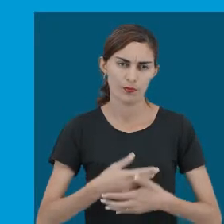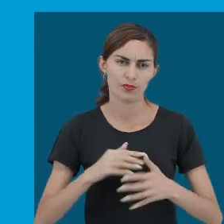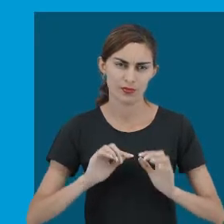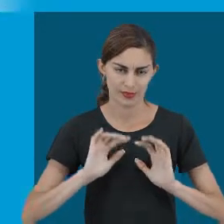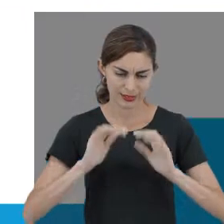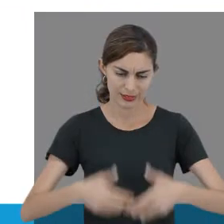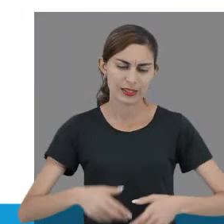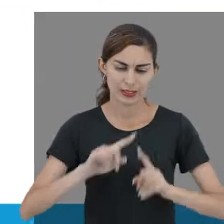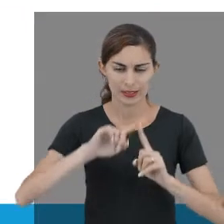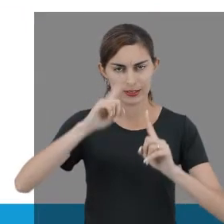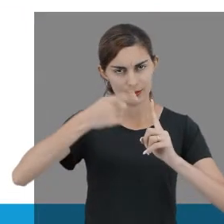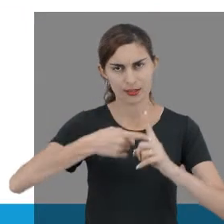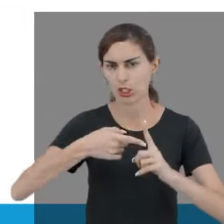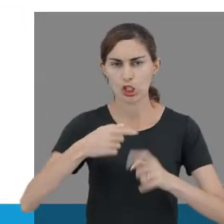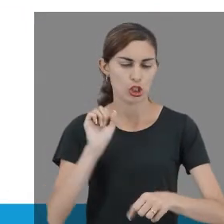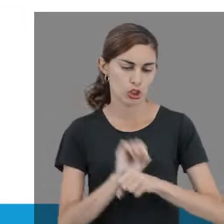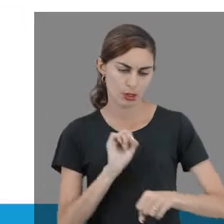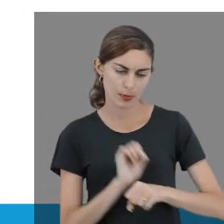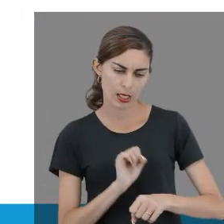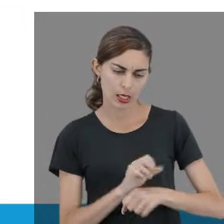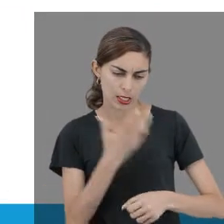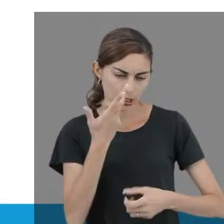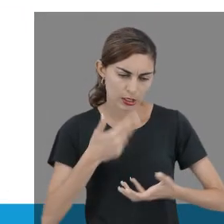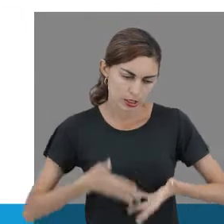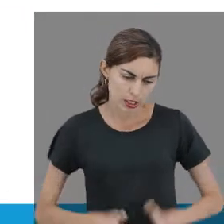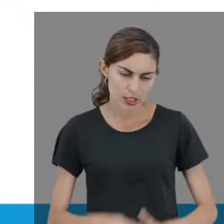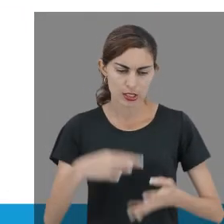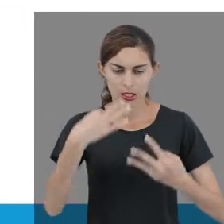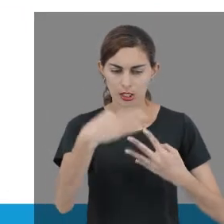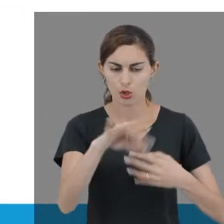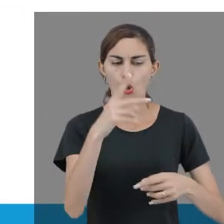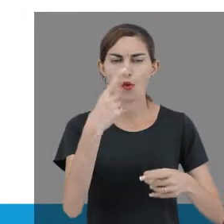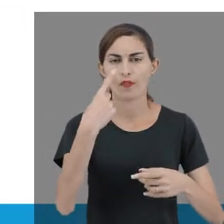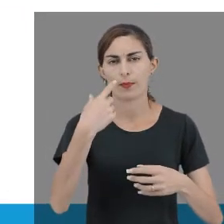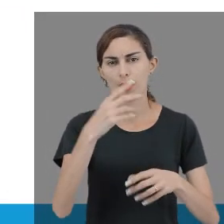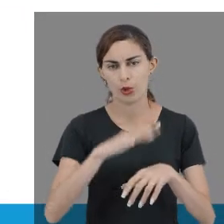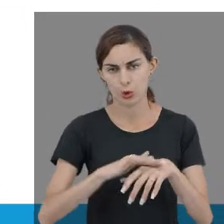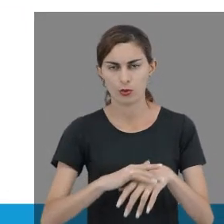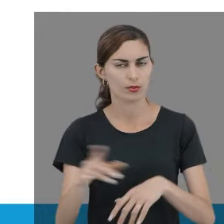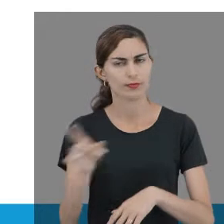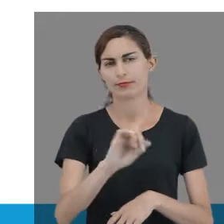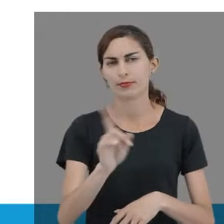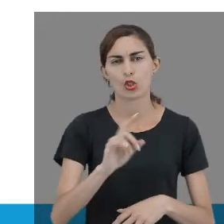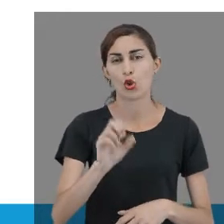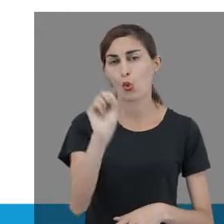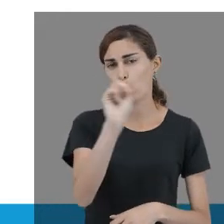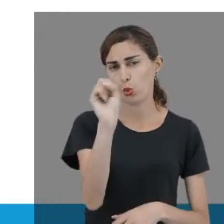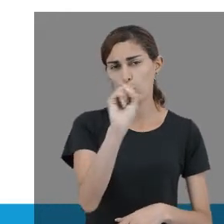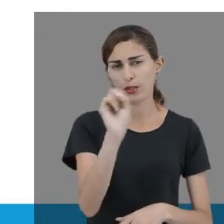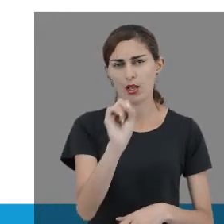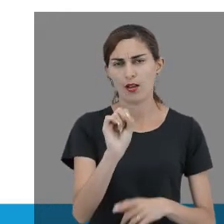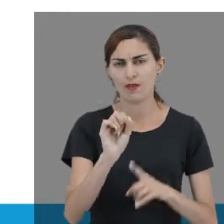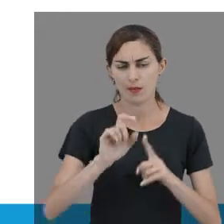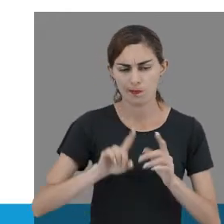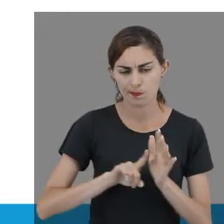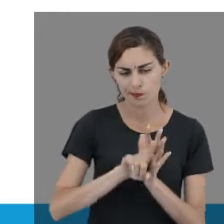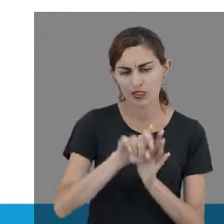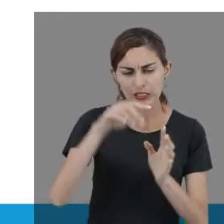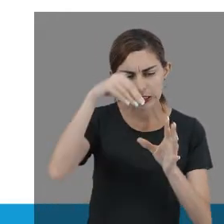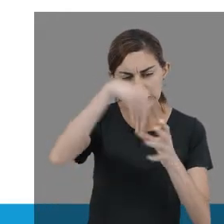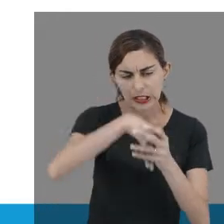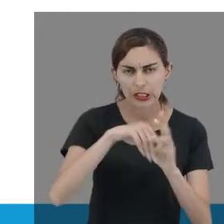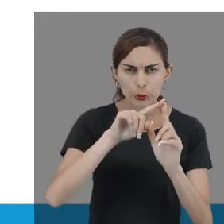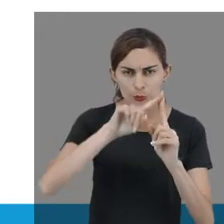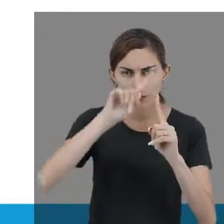é o feto. Então, a gente não tem que esperar a criança nascer para notificá-la. Qualquer feto, a partir da 8ª semana